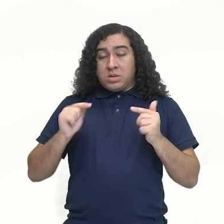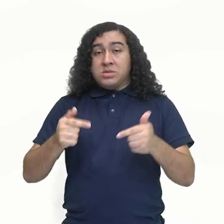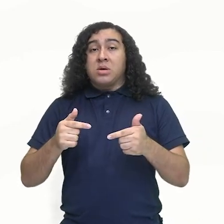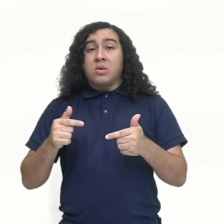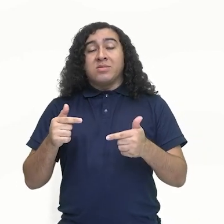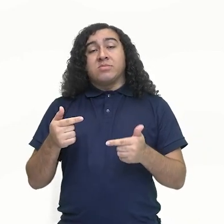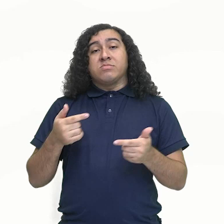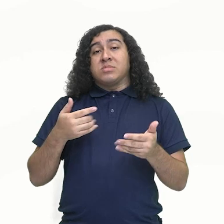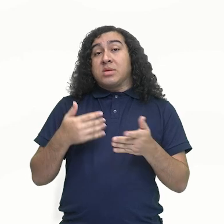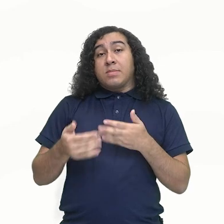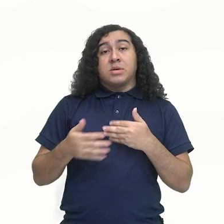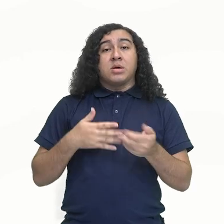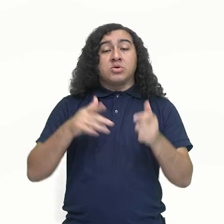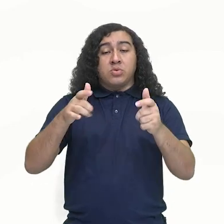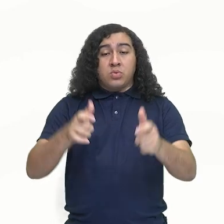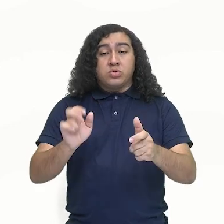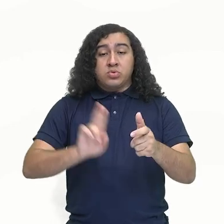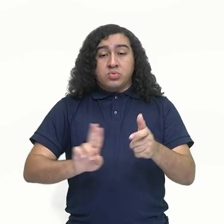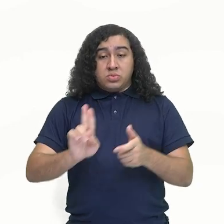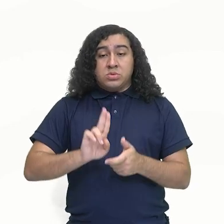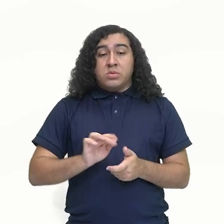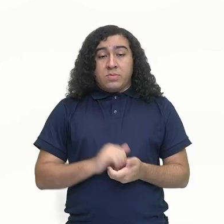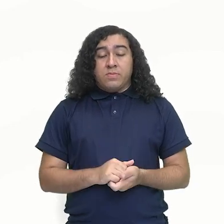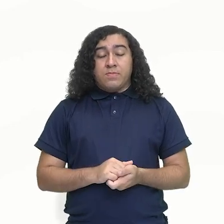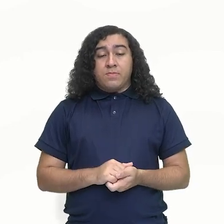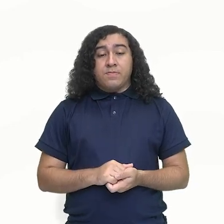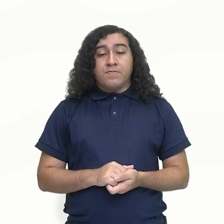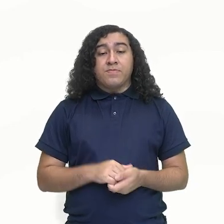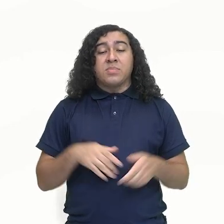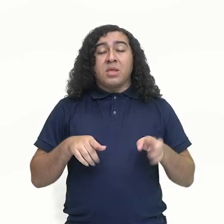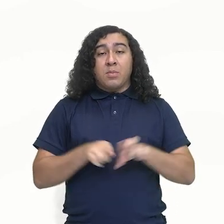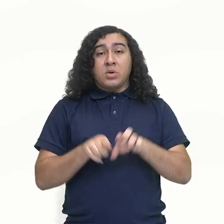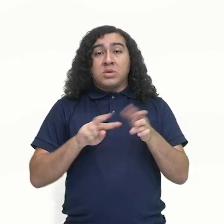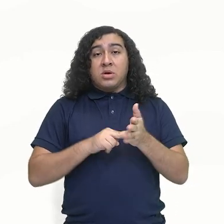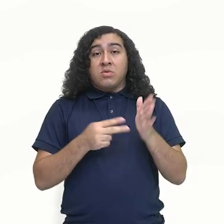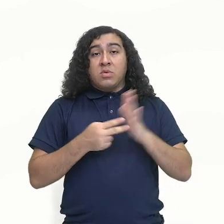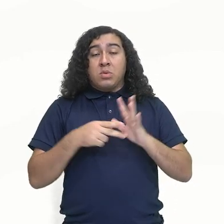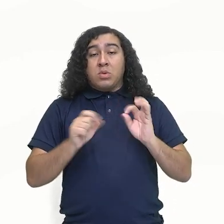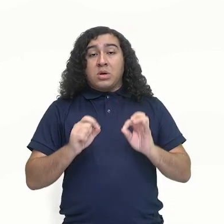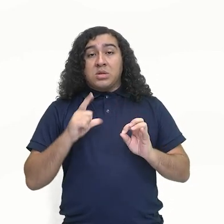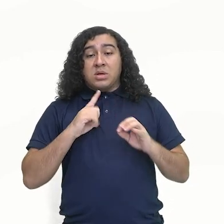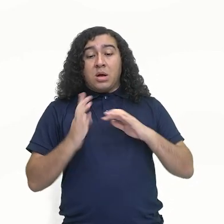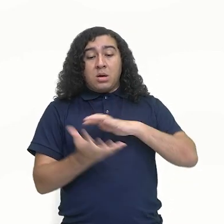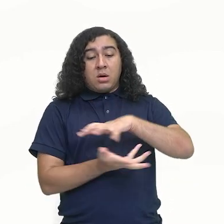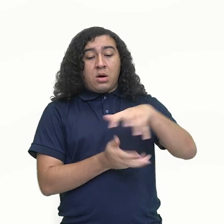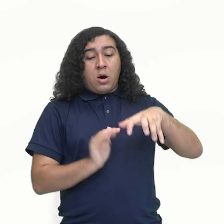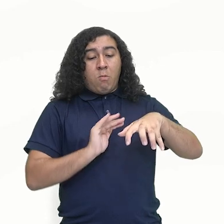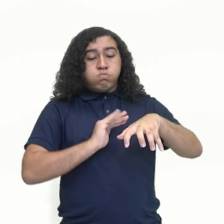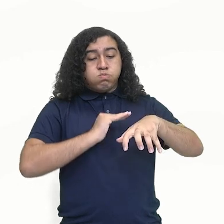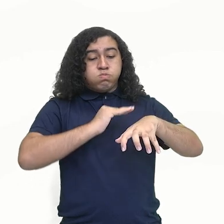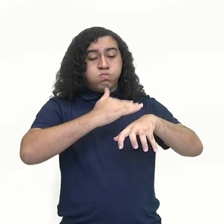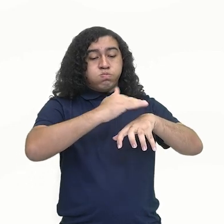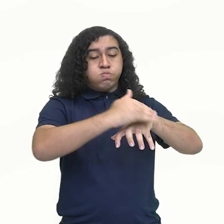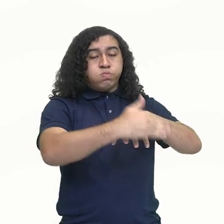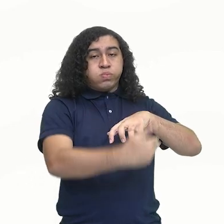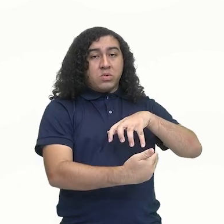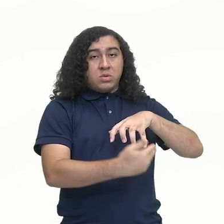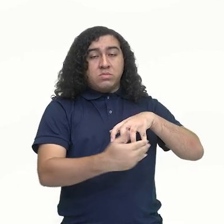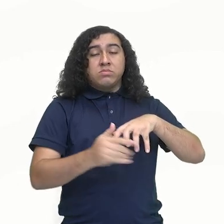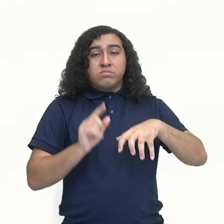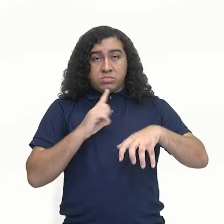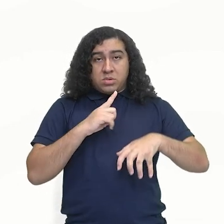utilizadas. Então, aqui, intensificando o efeito estufa, na atmosfera. Então, a gente